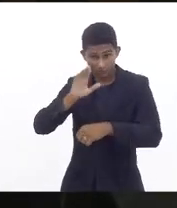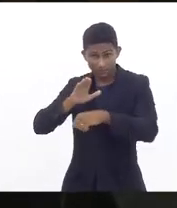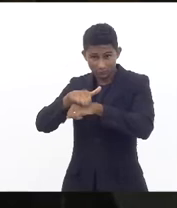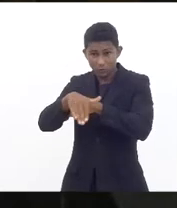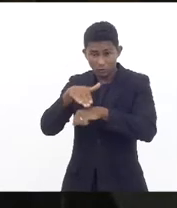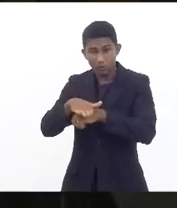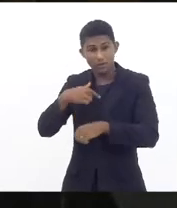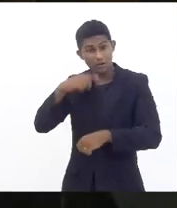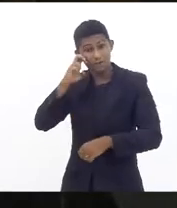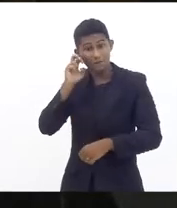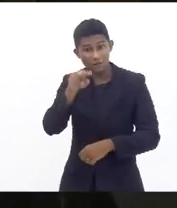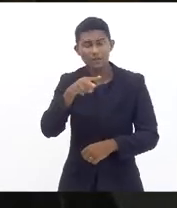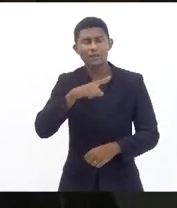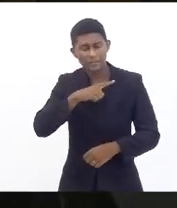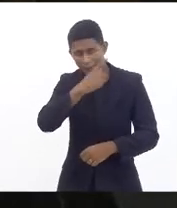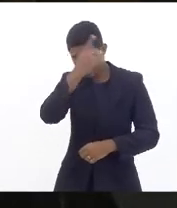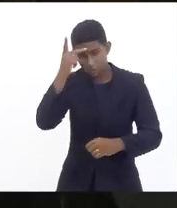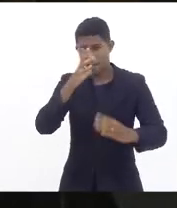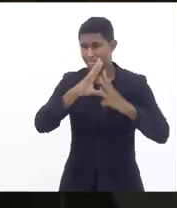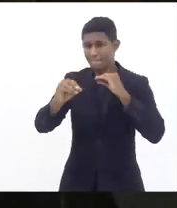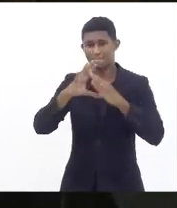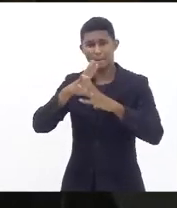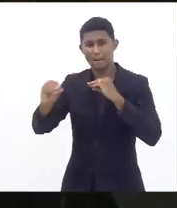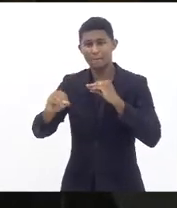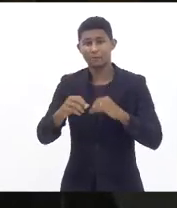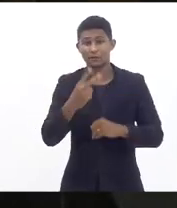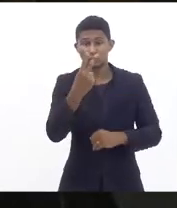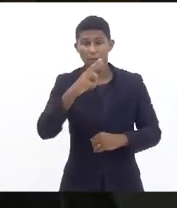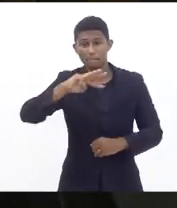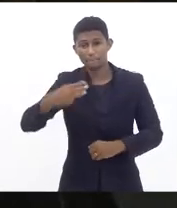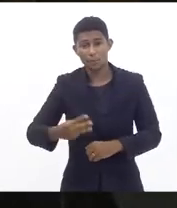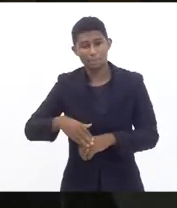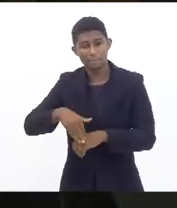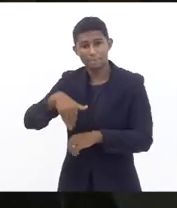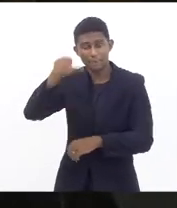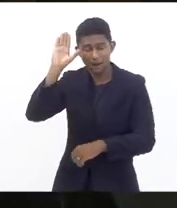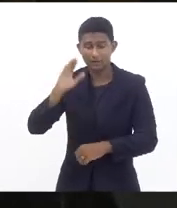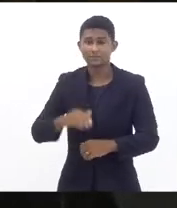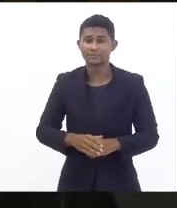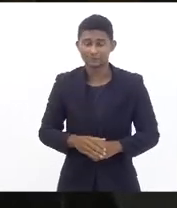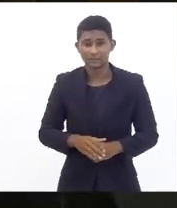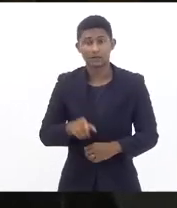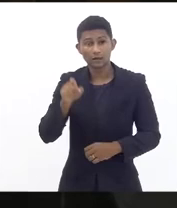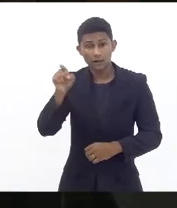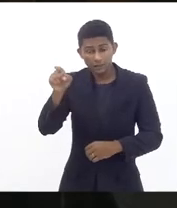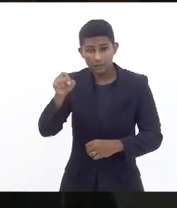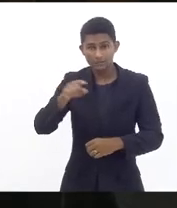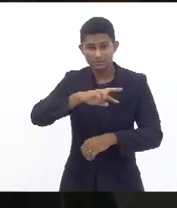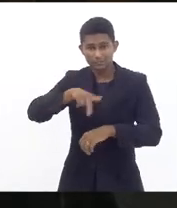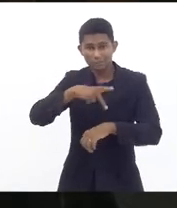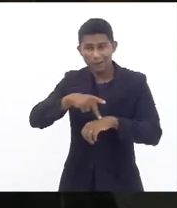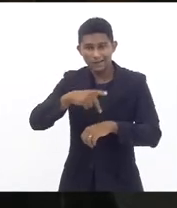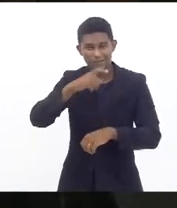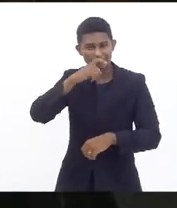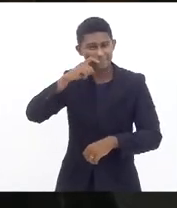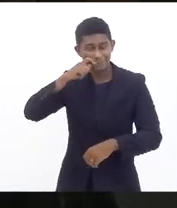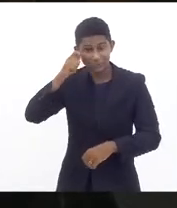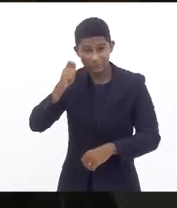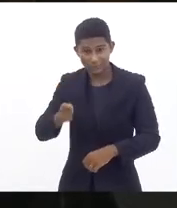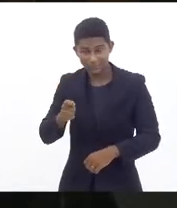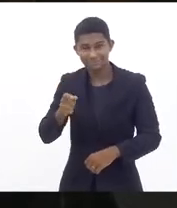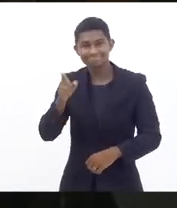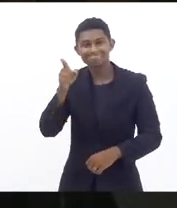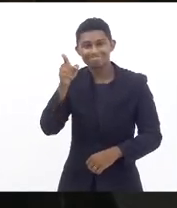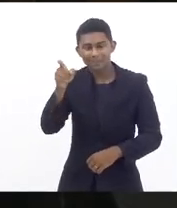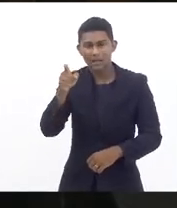refugiados. 2 milhões de refugiados numa população ucraniana de 40 milhões